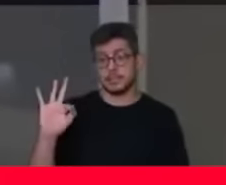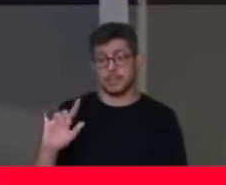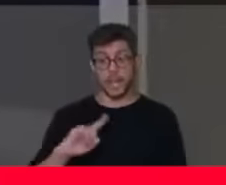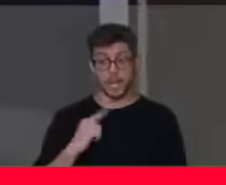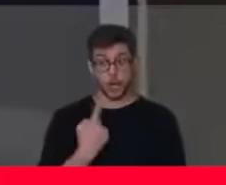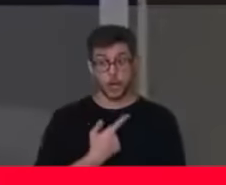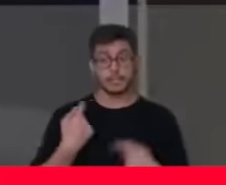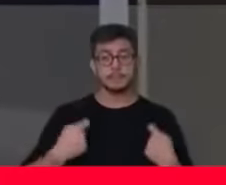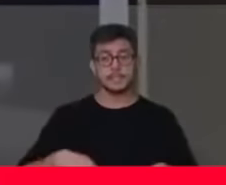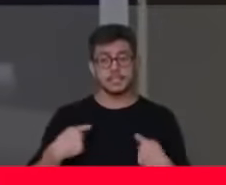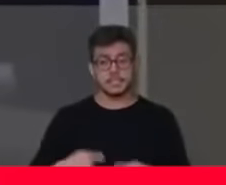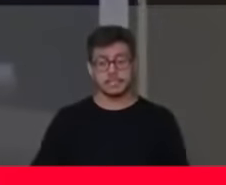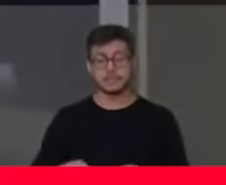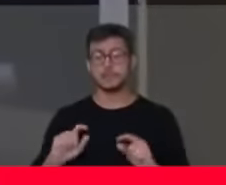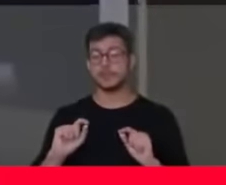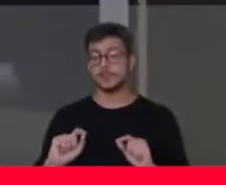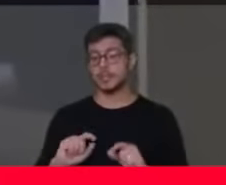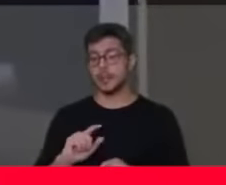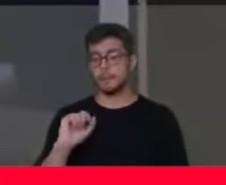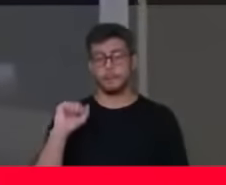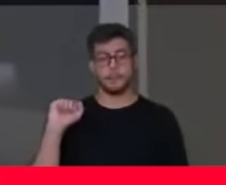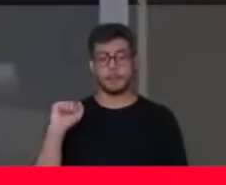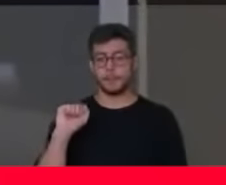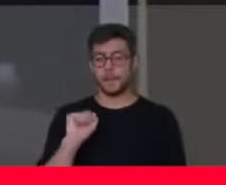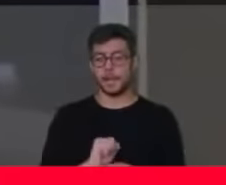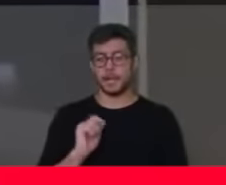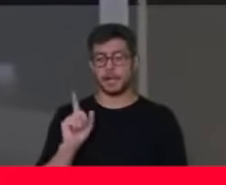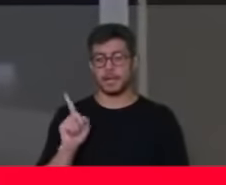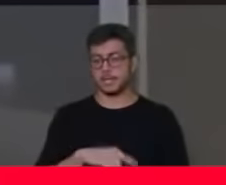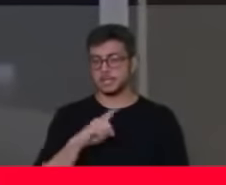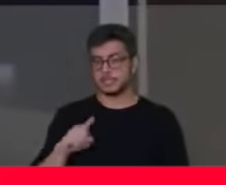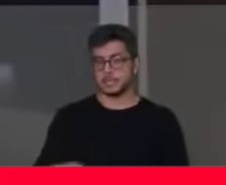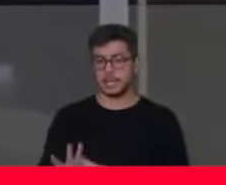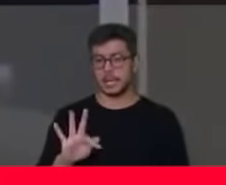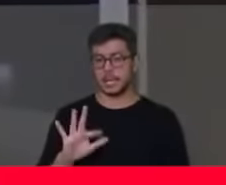precisa votar a PEC do fim do foro urgente, porque a democracia merece isso.